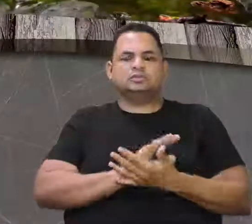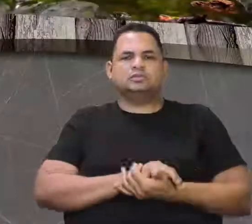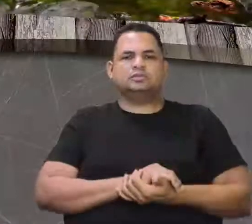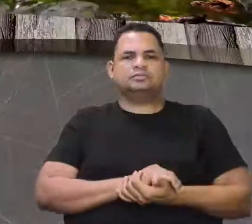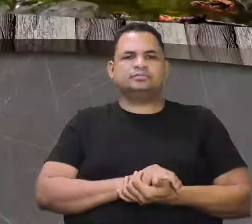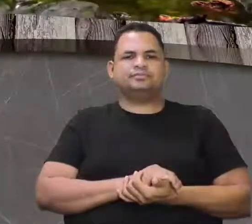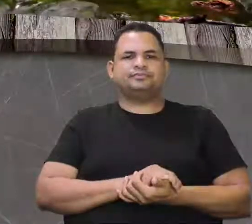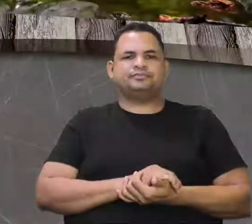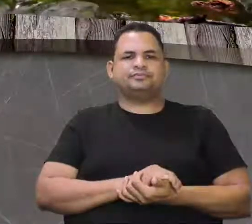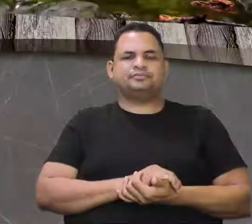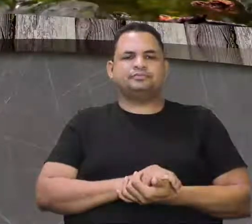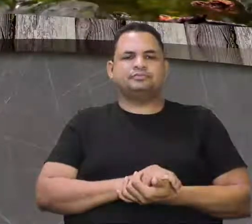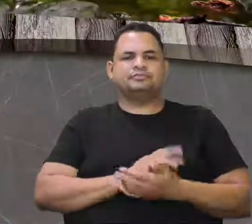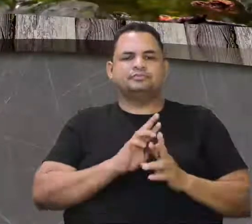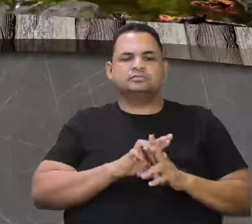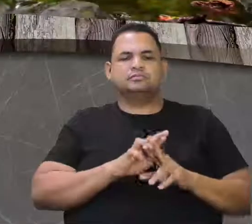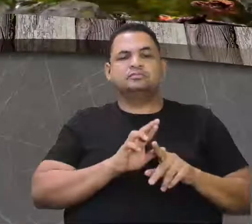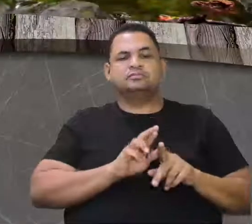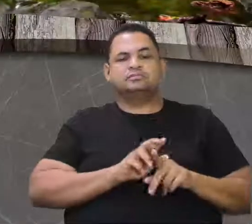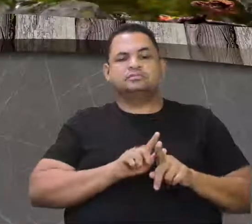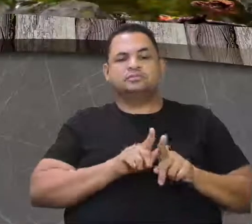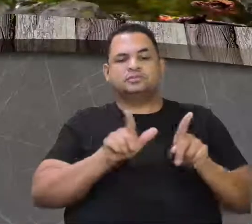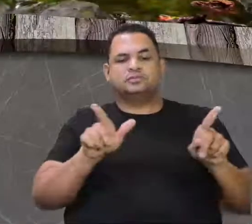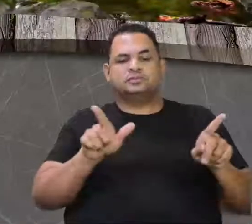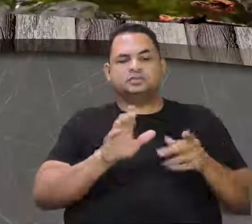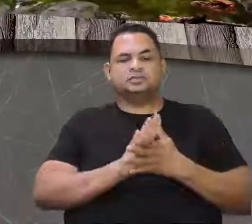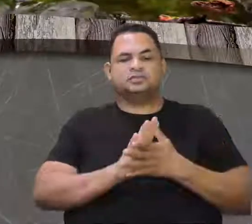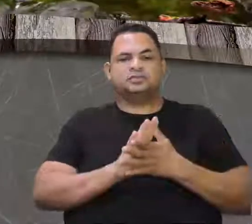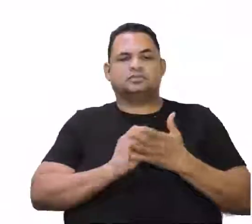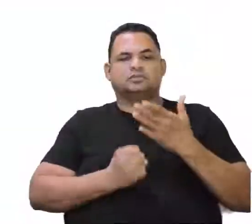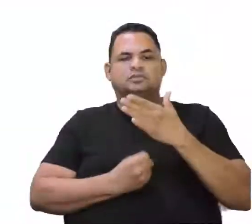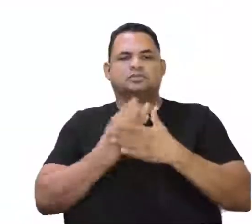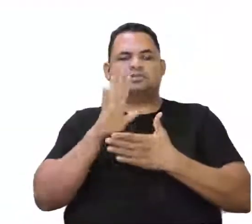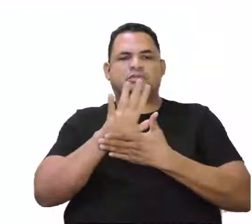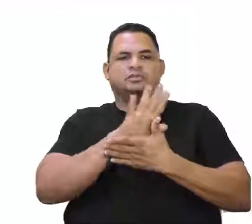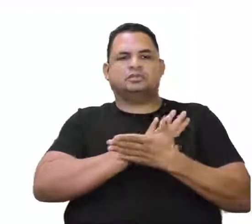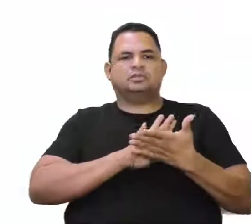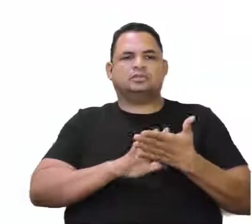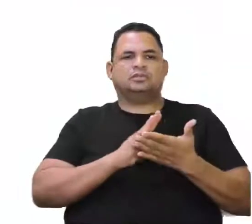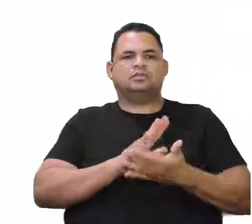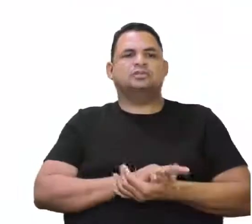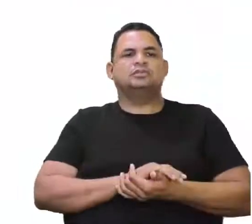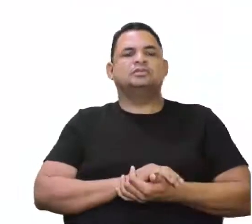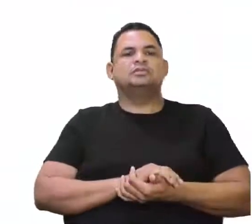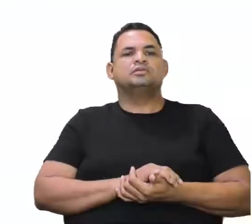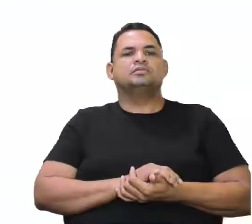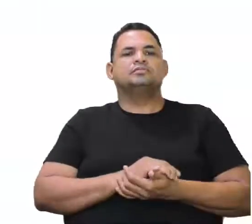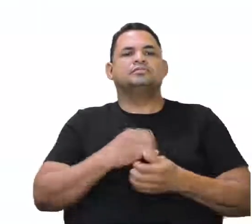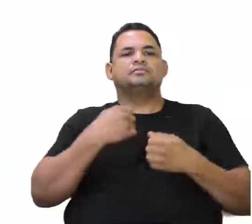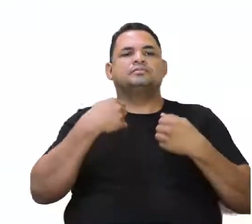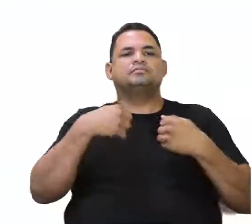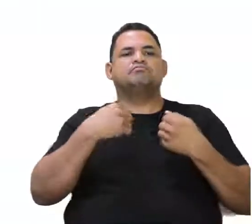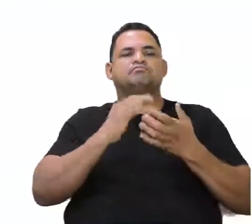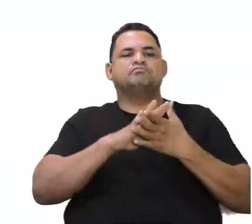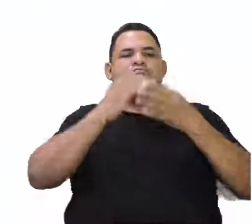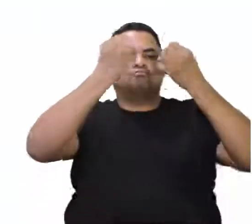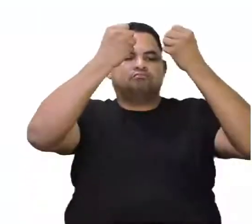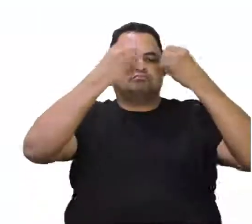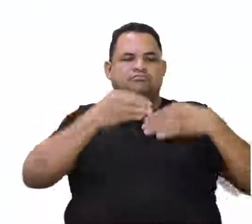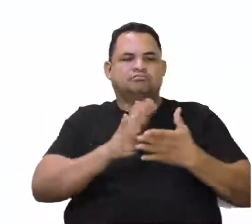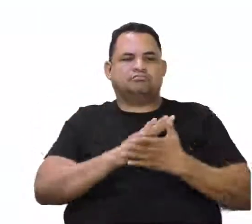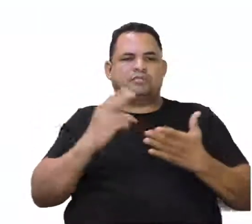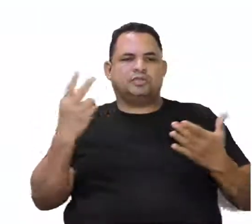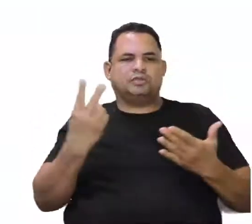cinecologia. Essas são as divisões da ecologia. Joga lá no quadro. Agora a gente precisa enfatizar os